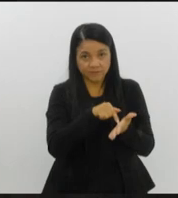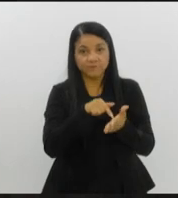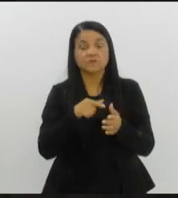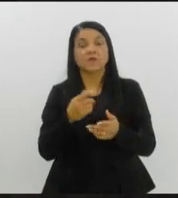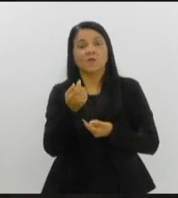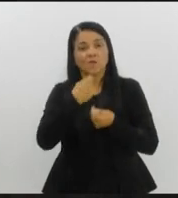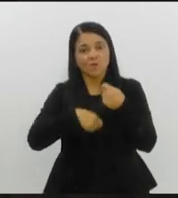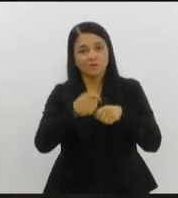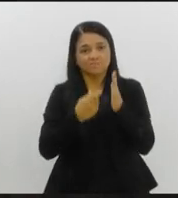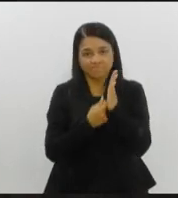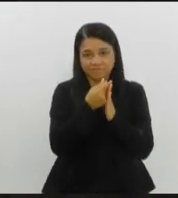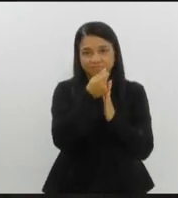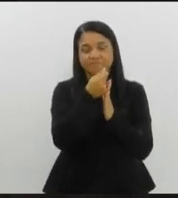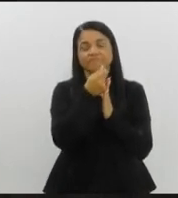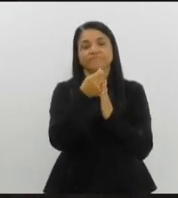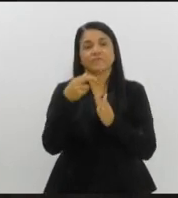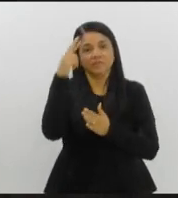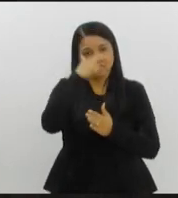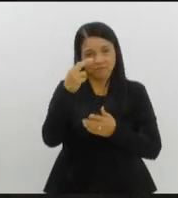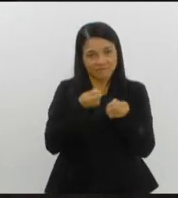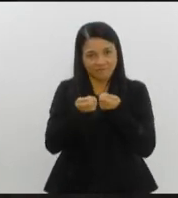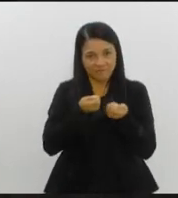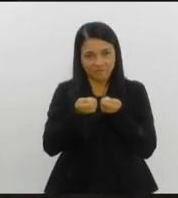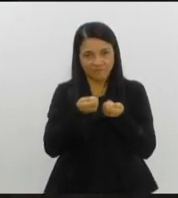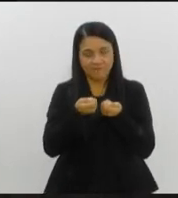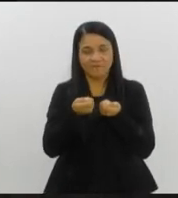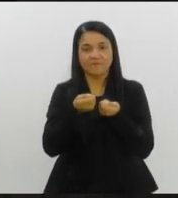de Orçamento, Finanças, Fiscalização Financeira e